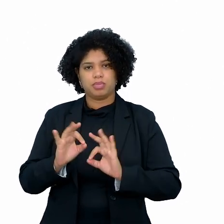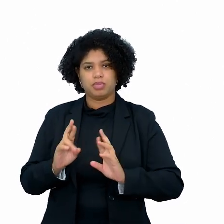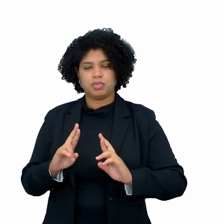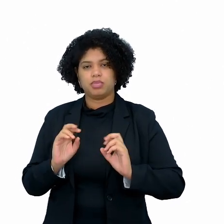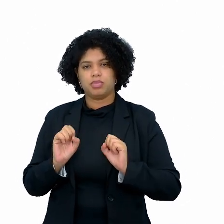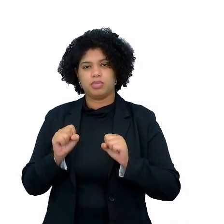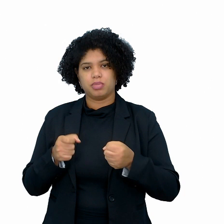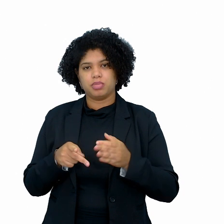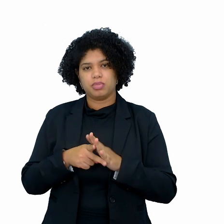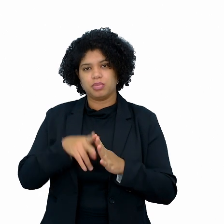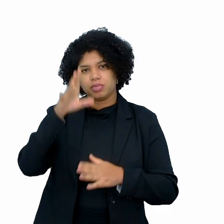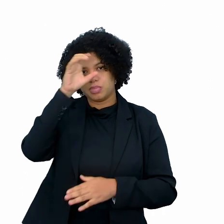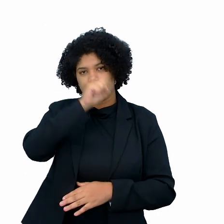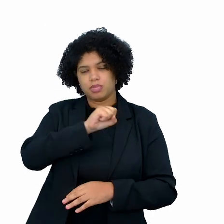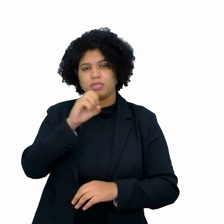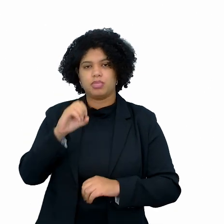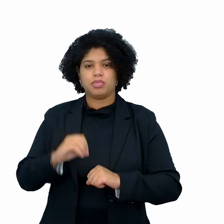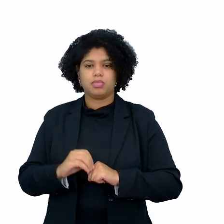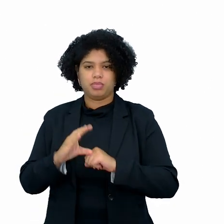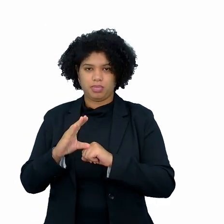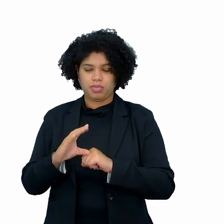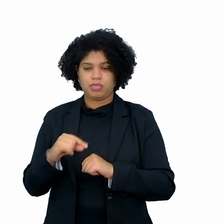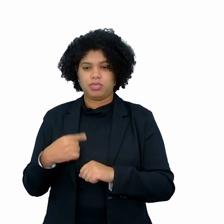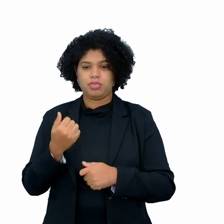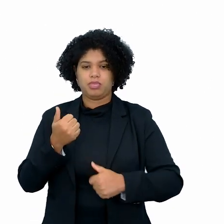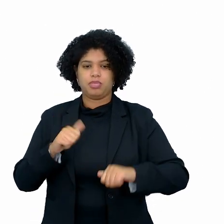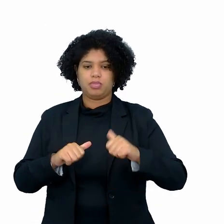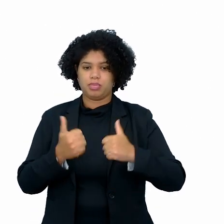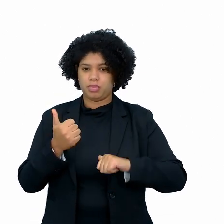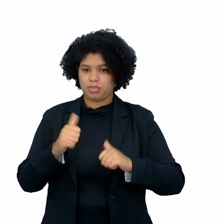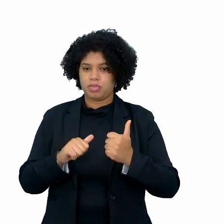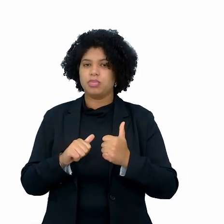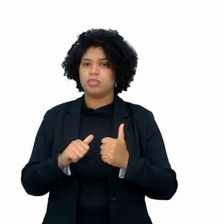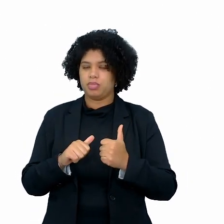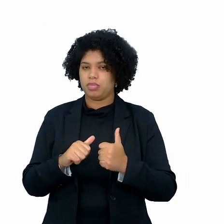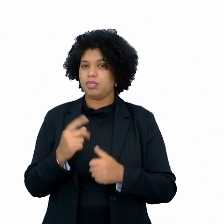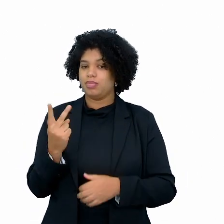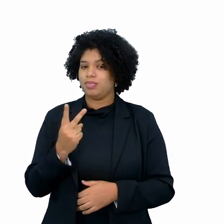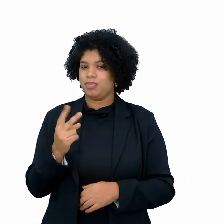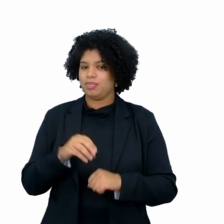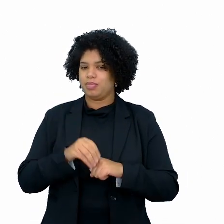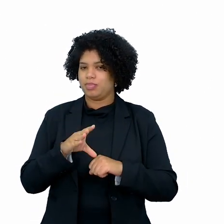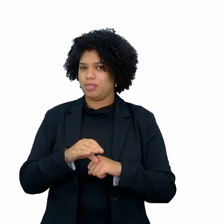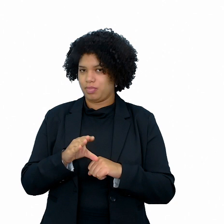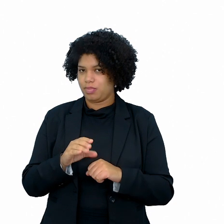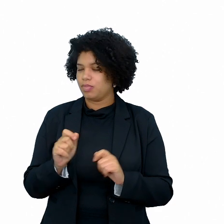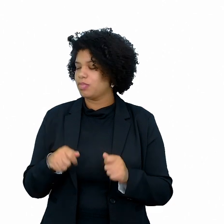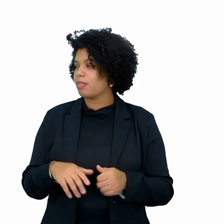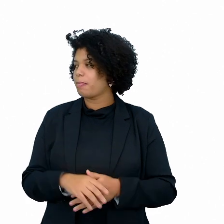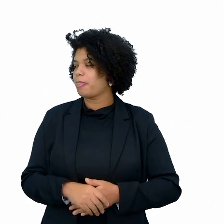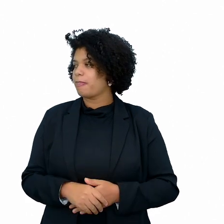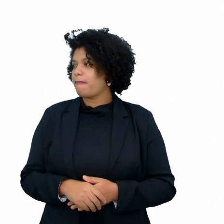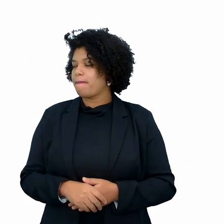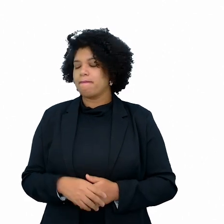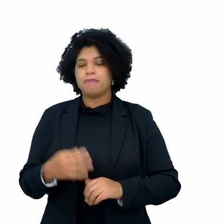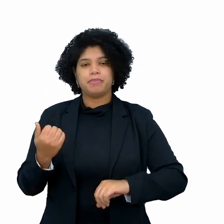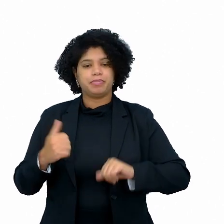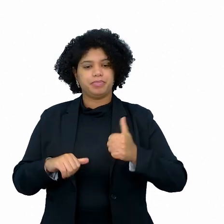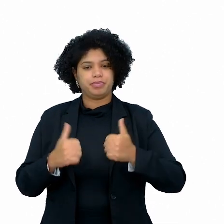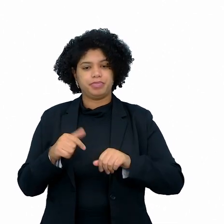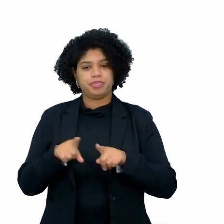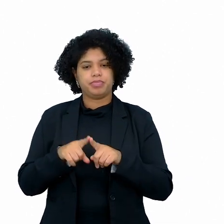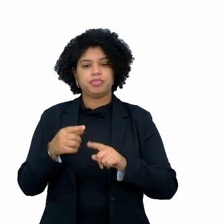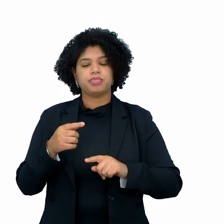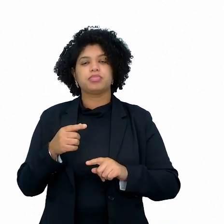da aprendizagem. Analisar, segunda sugestão para o desdobramento, analisar e